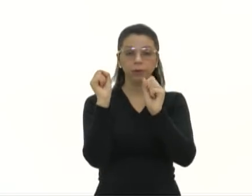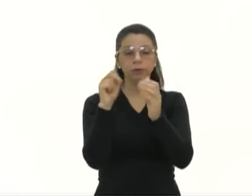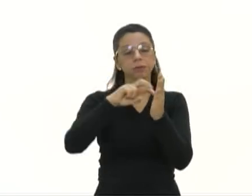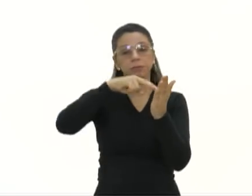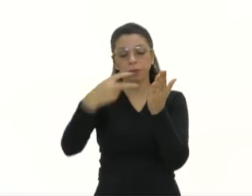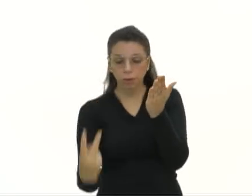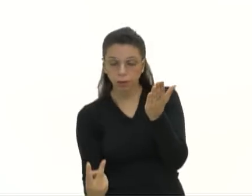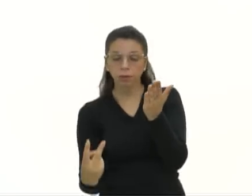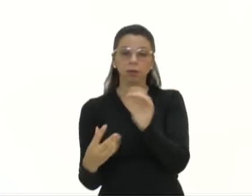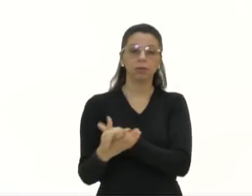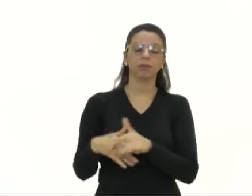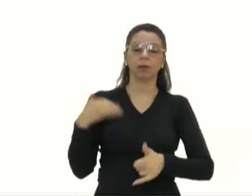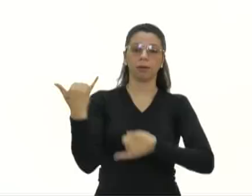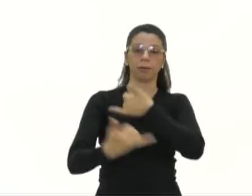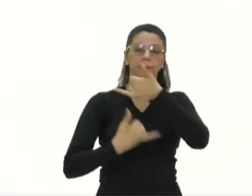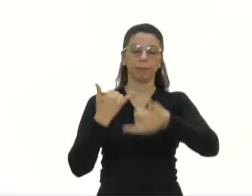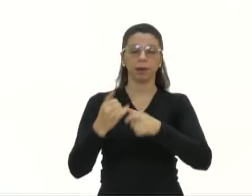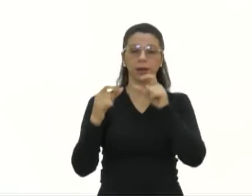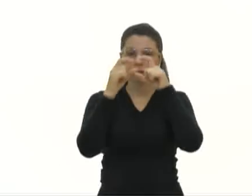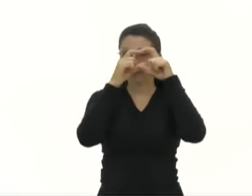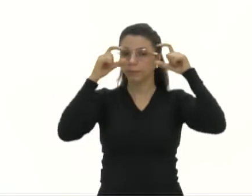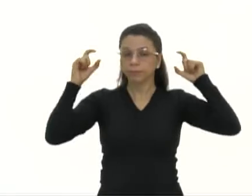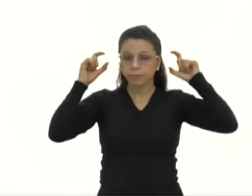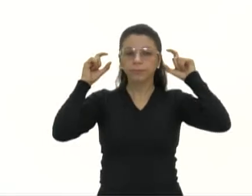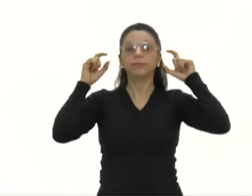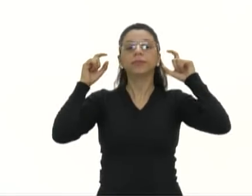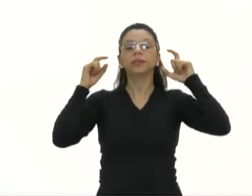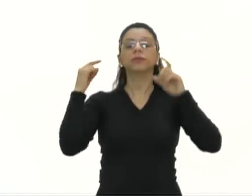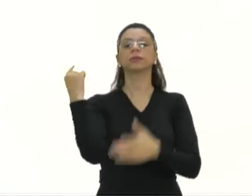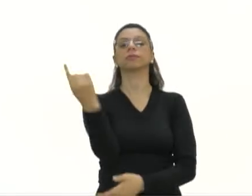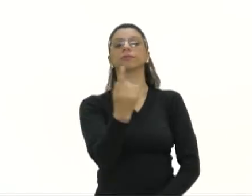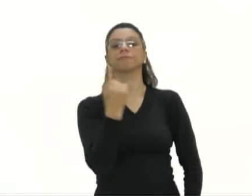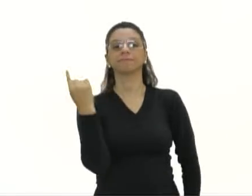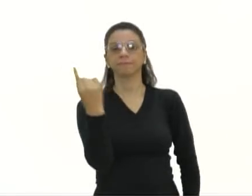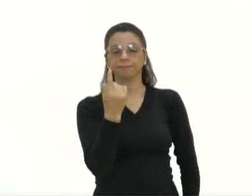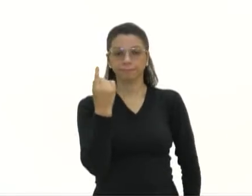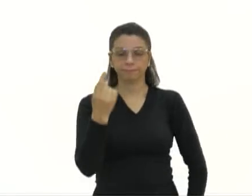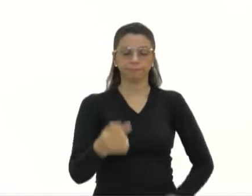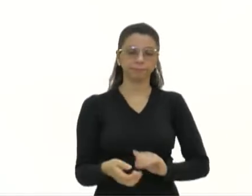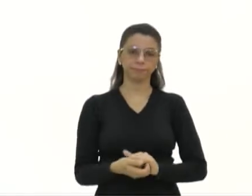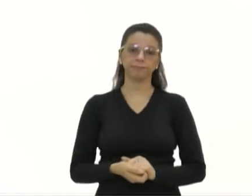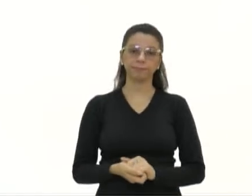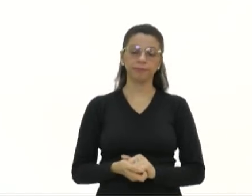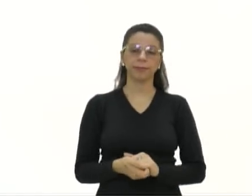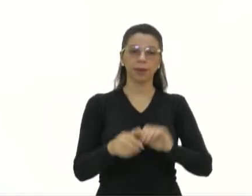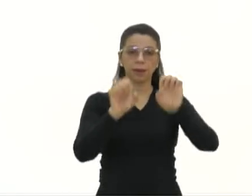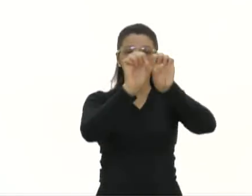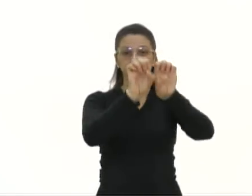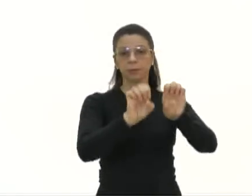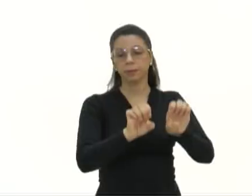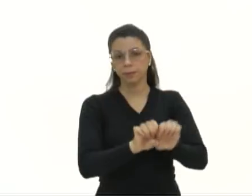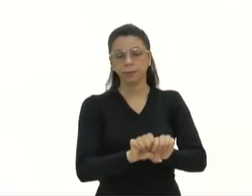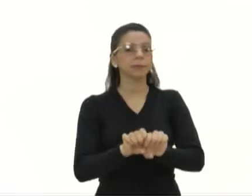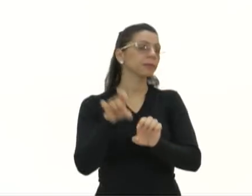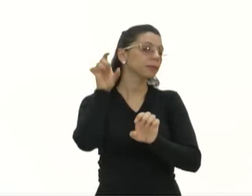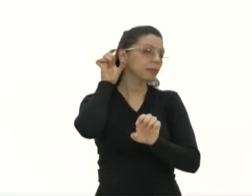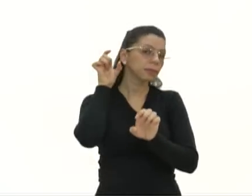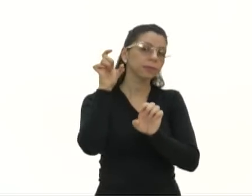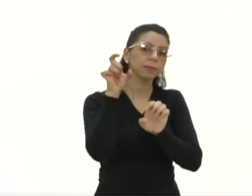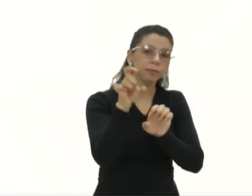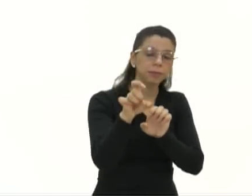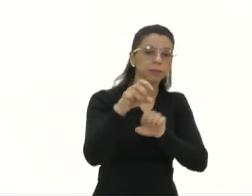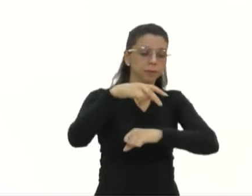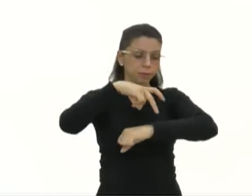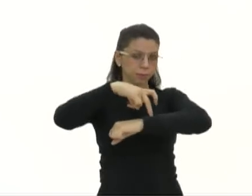chão. Quem nunca brincou de vendar os olhos e ficar rodando? A estrutura da orelha associada ao equilíbrio do corpo